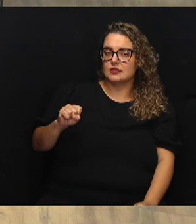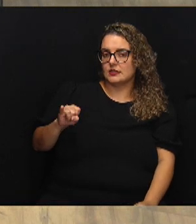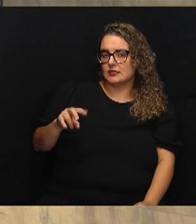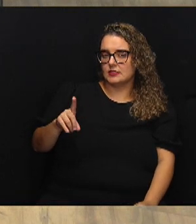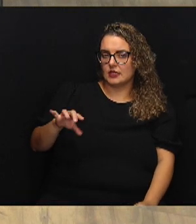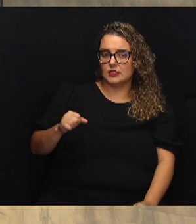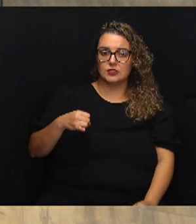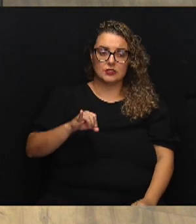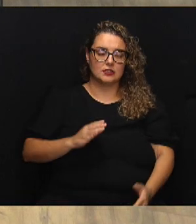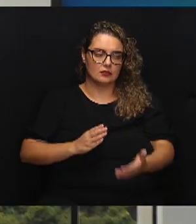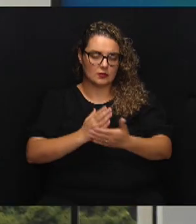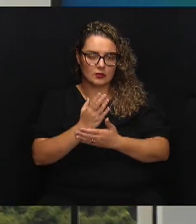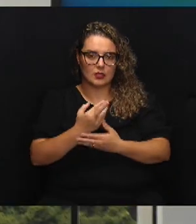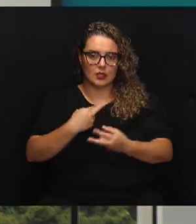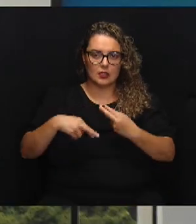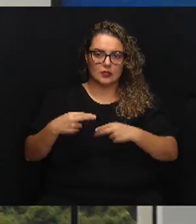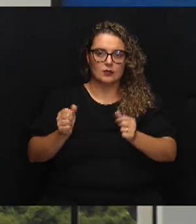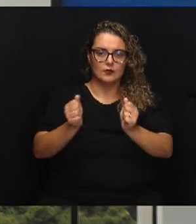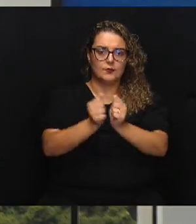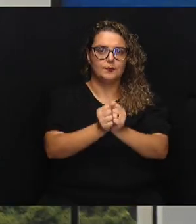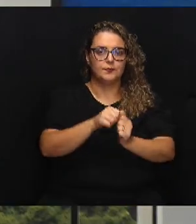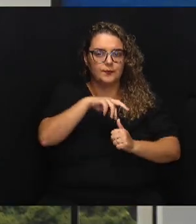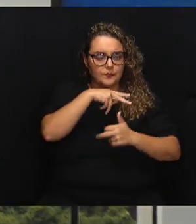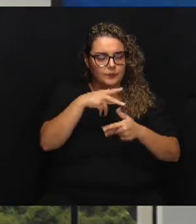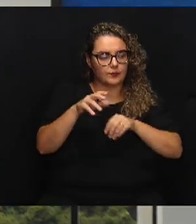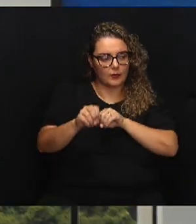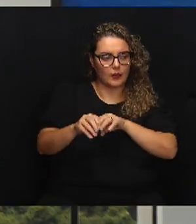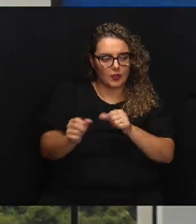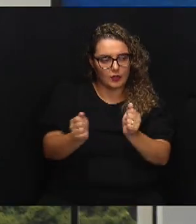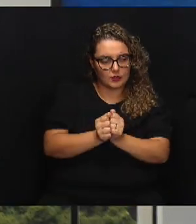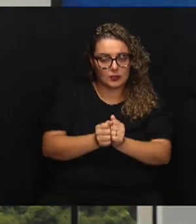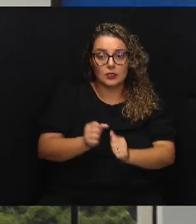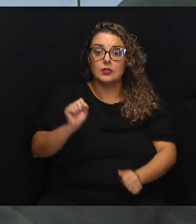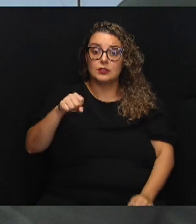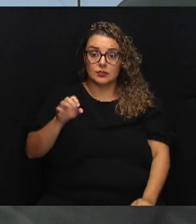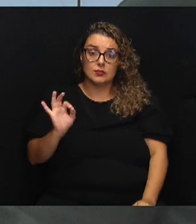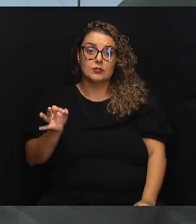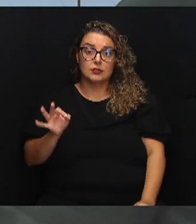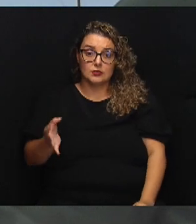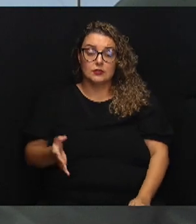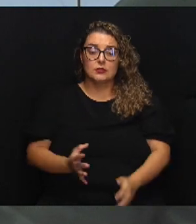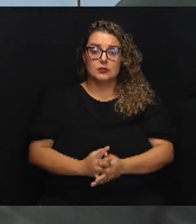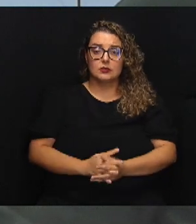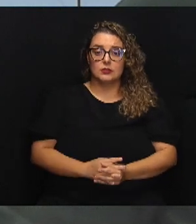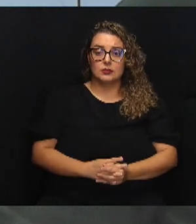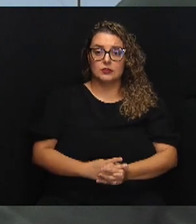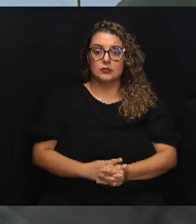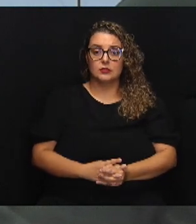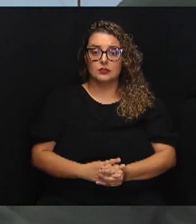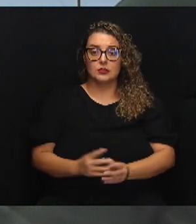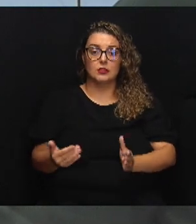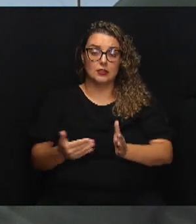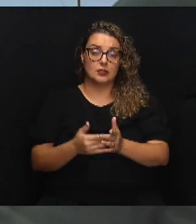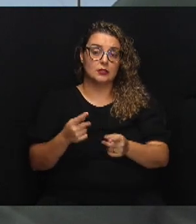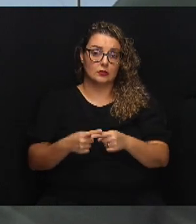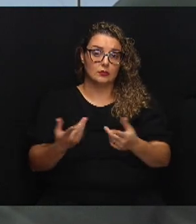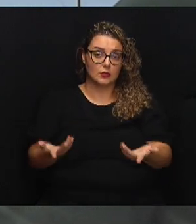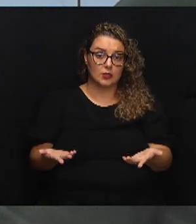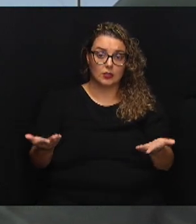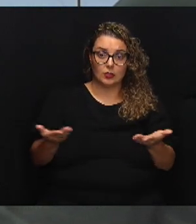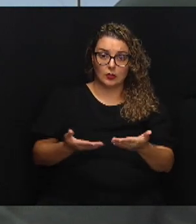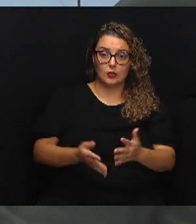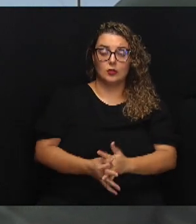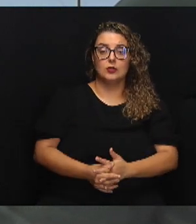pretende aliar a causa animal com a educação? Sim, com certeza. Até porque hoje